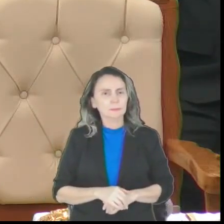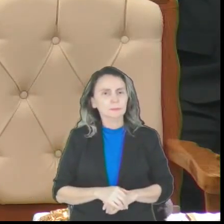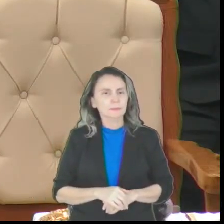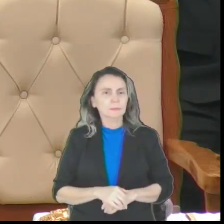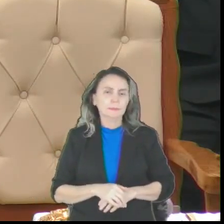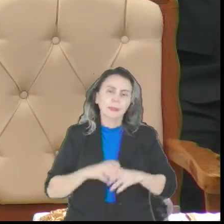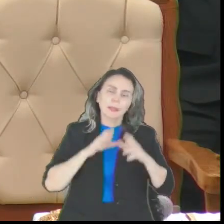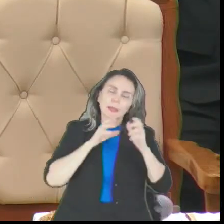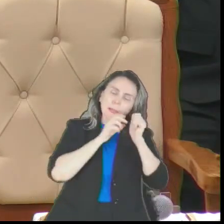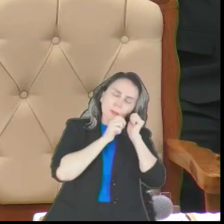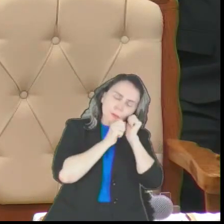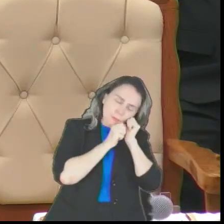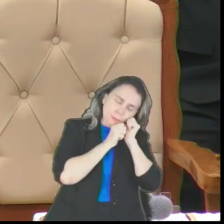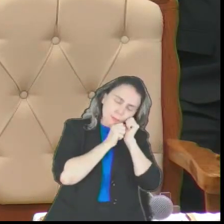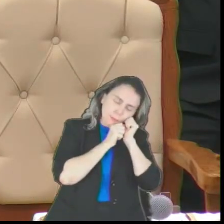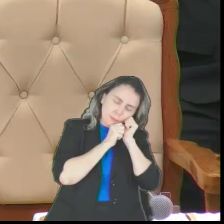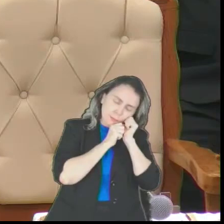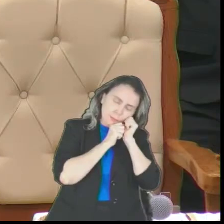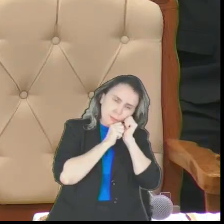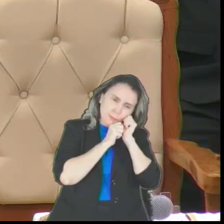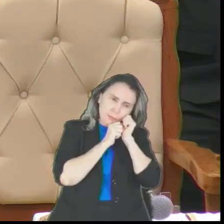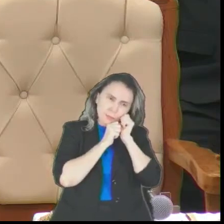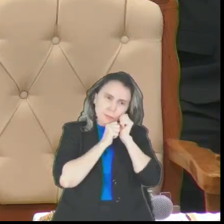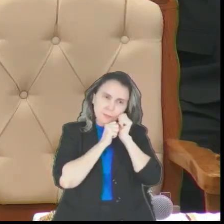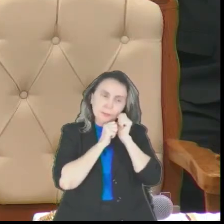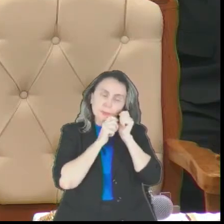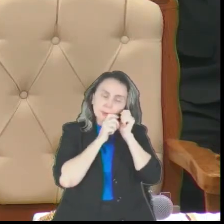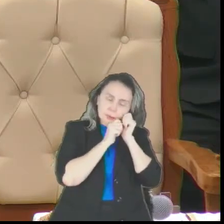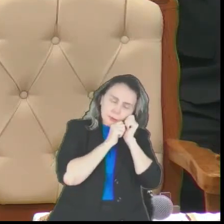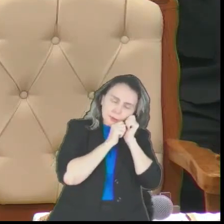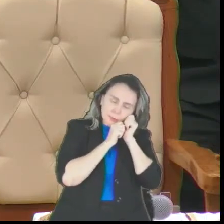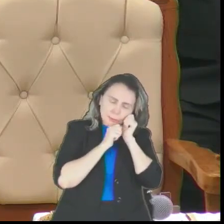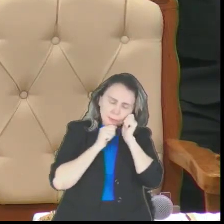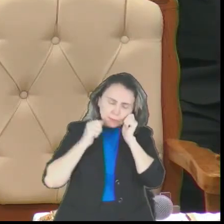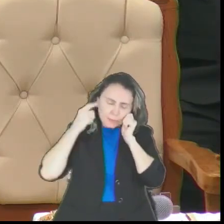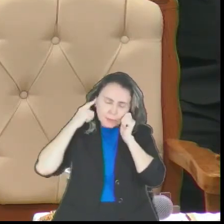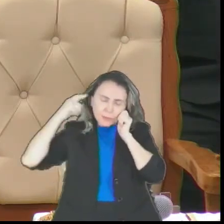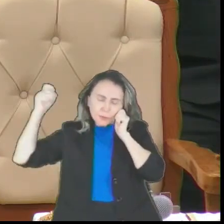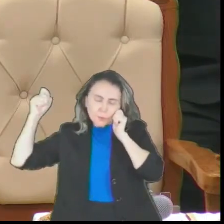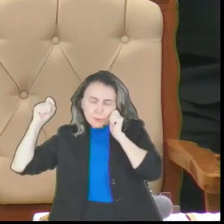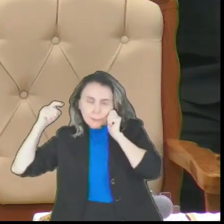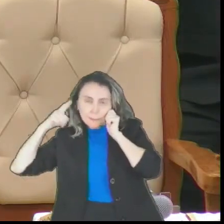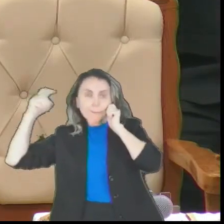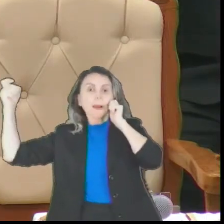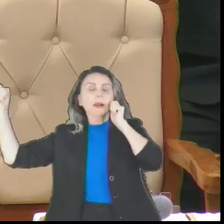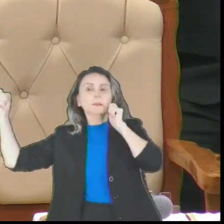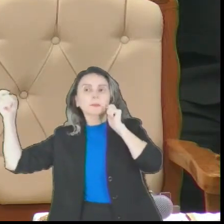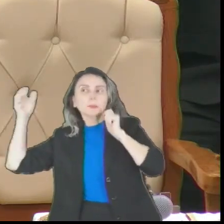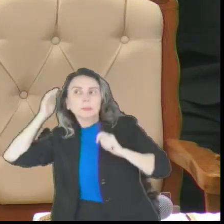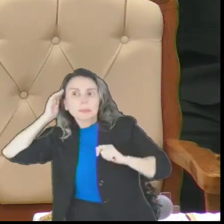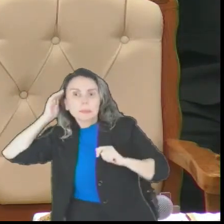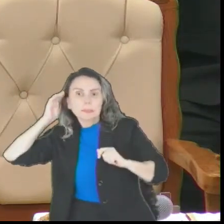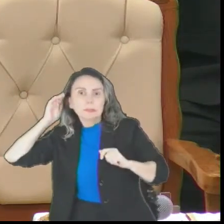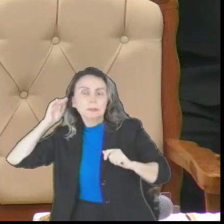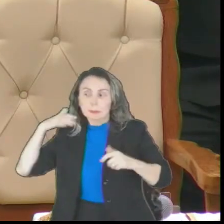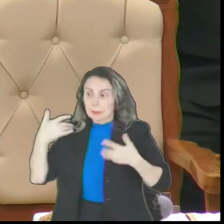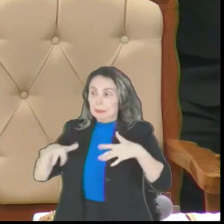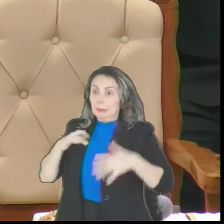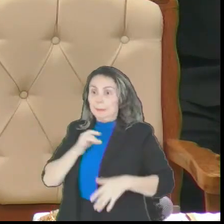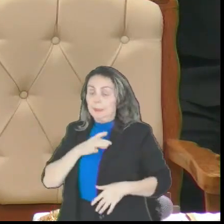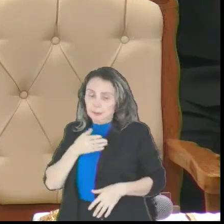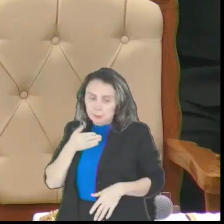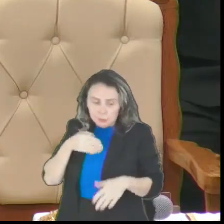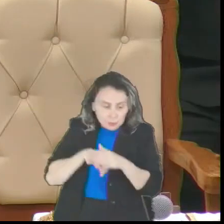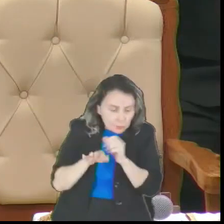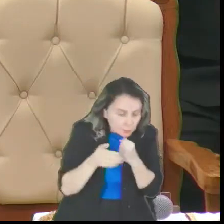acha melhor de esconder debaixo da cama e deixa a coitada lá. Cuidado, né? Cuide da sua esposa. Você casou para cuidar dela. Seja o segurança